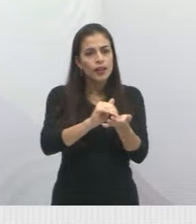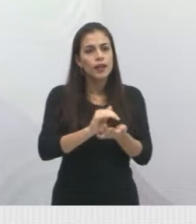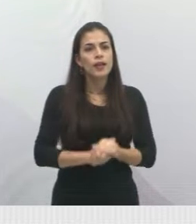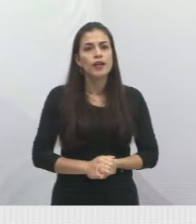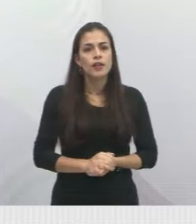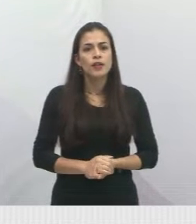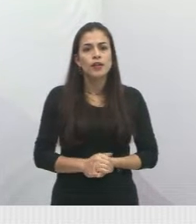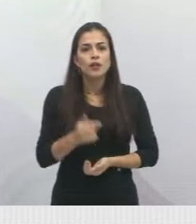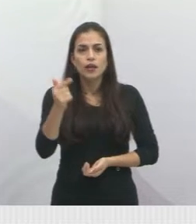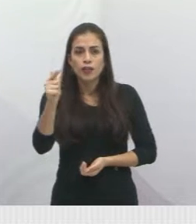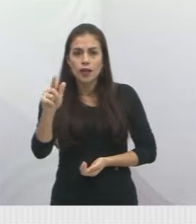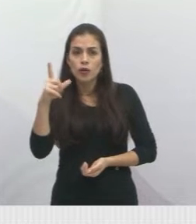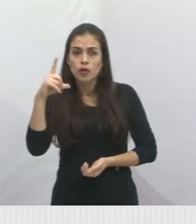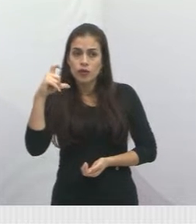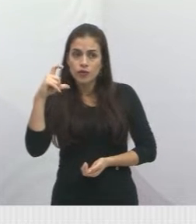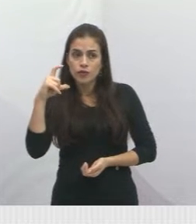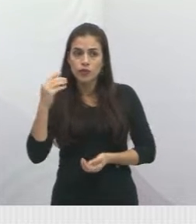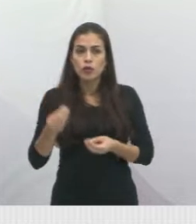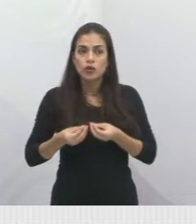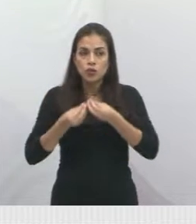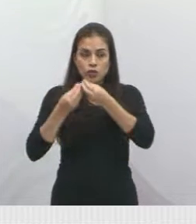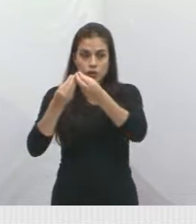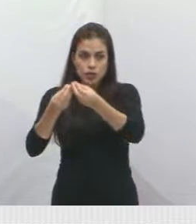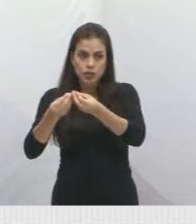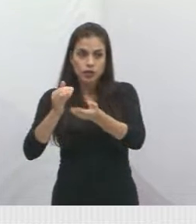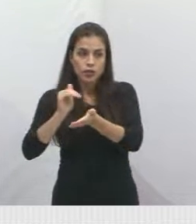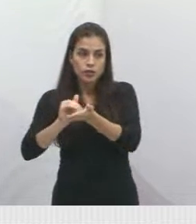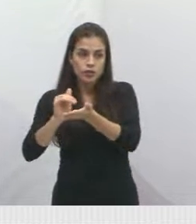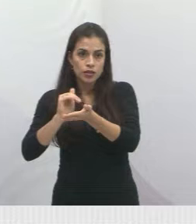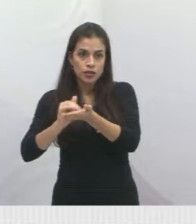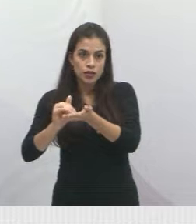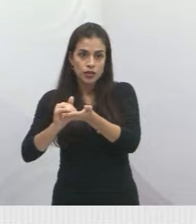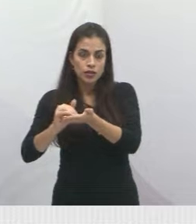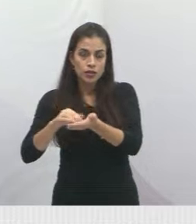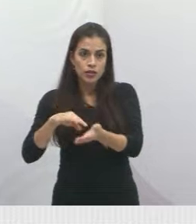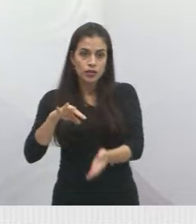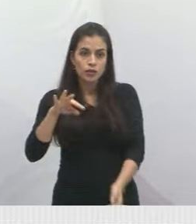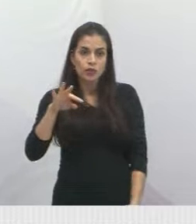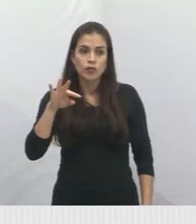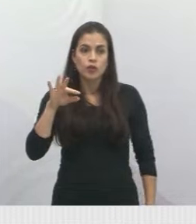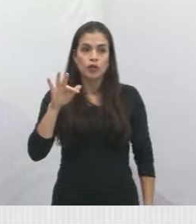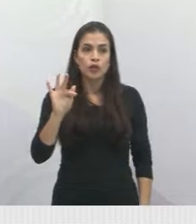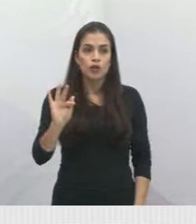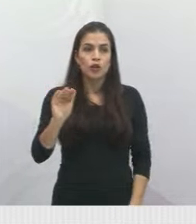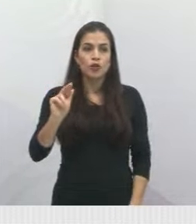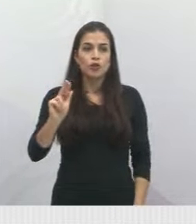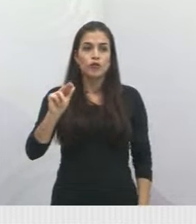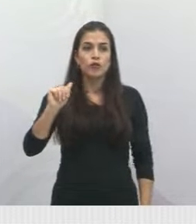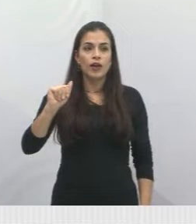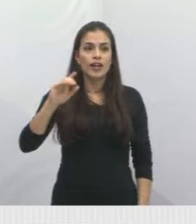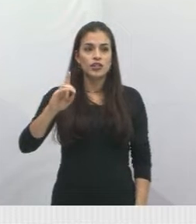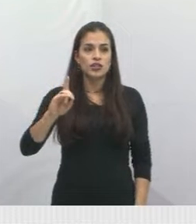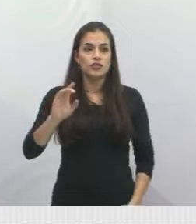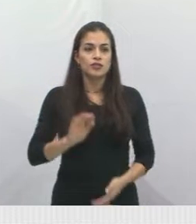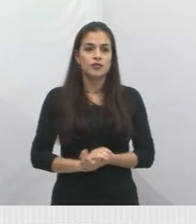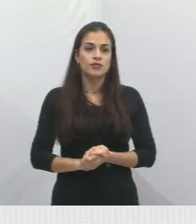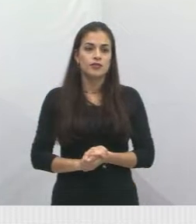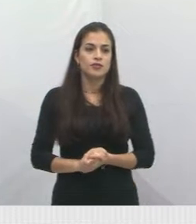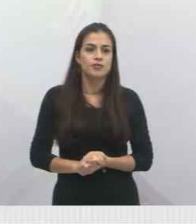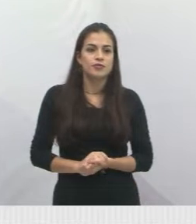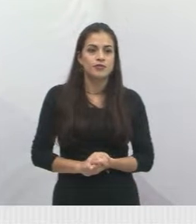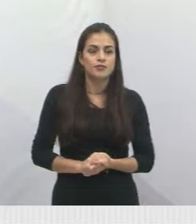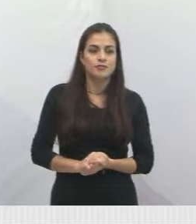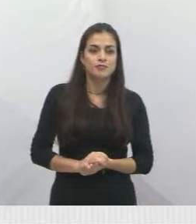na outra foto entregando ao secretário Fuad, que quer agradecer a receptividade e